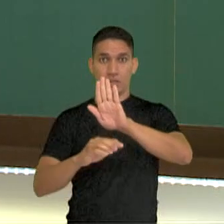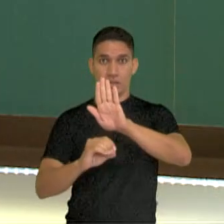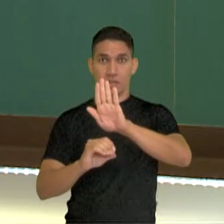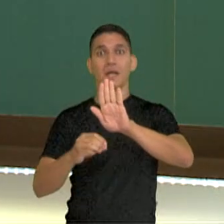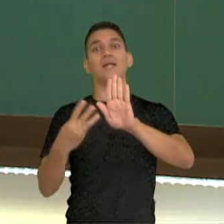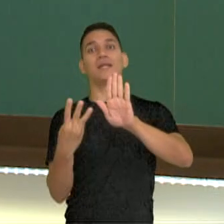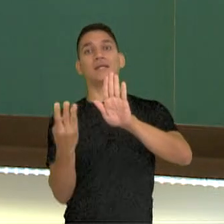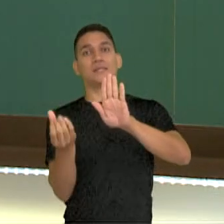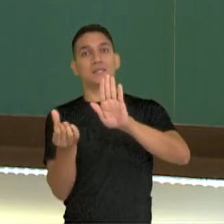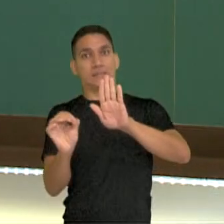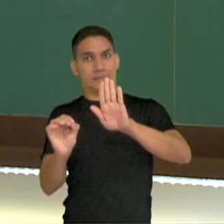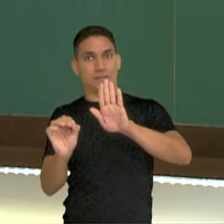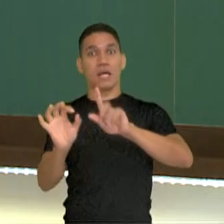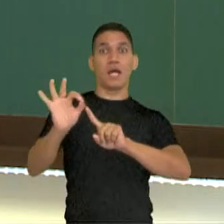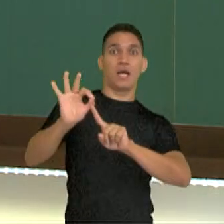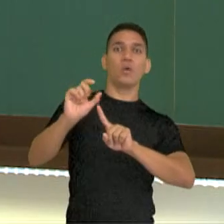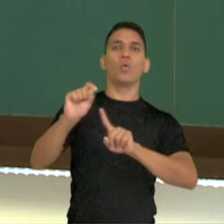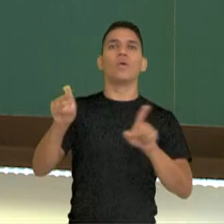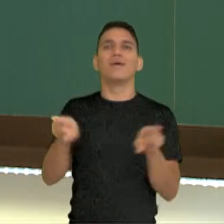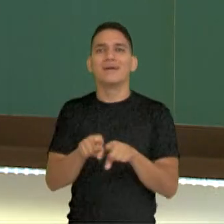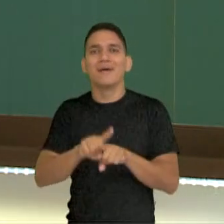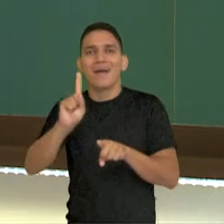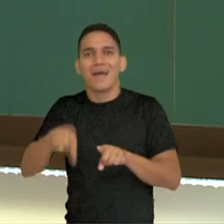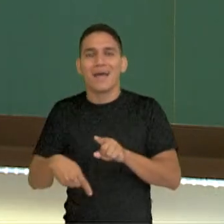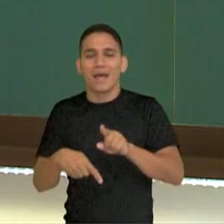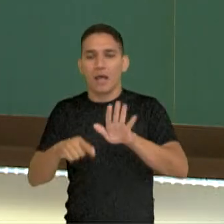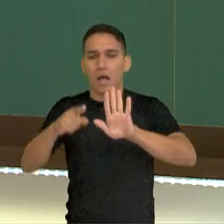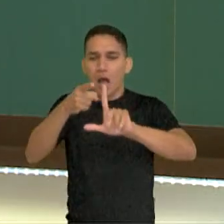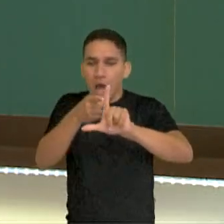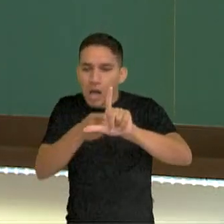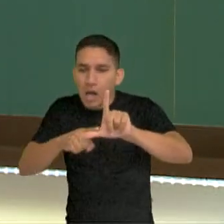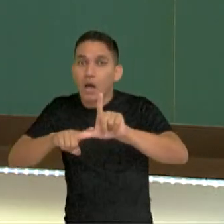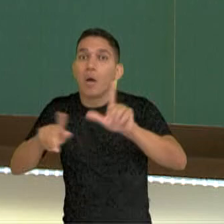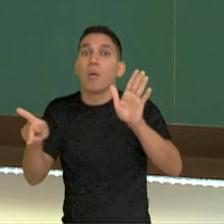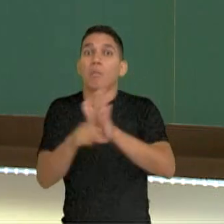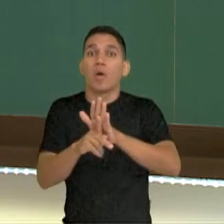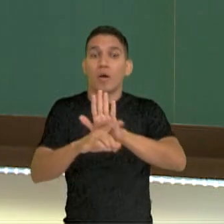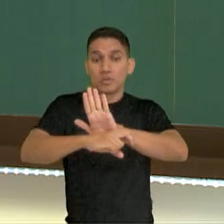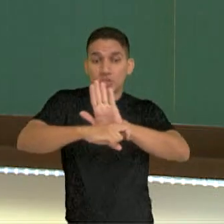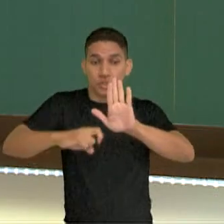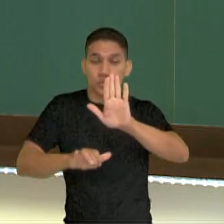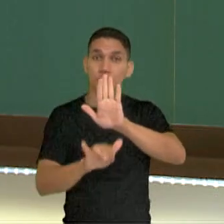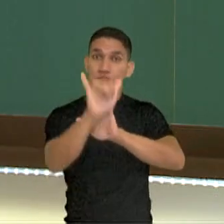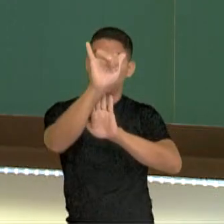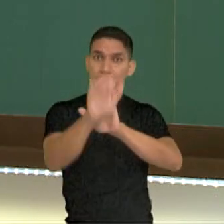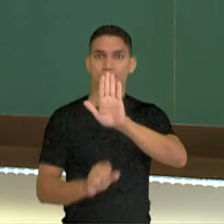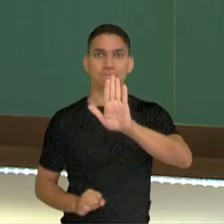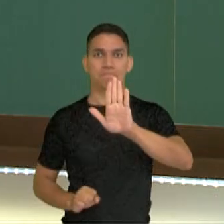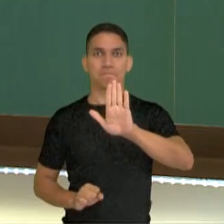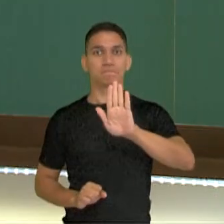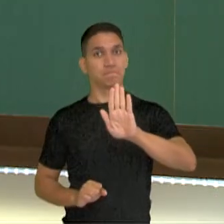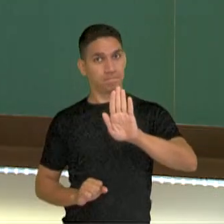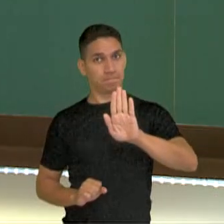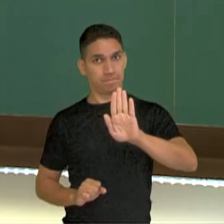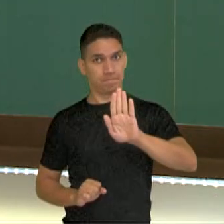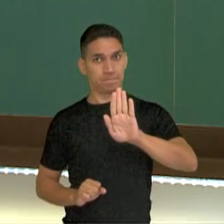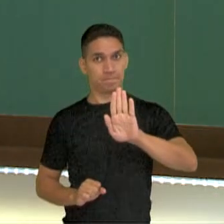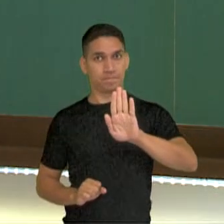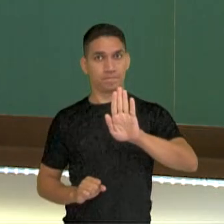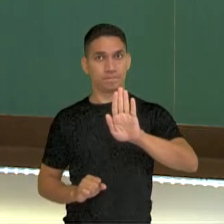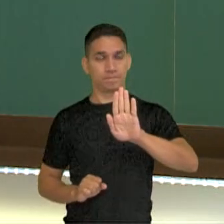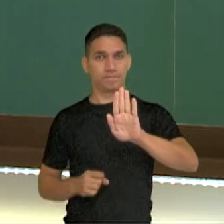e 360, que são os ângulos que estão localizados sobre os eixos ordenados no